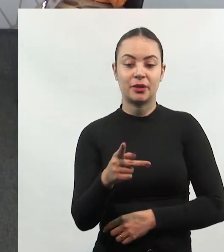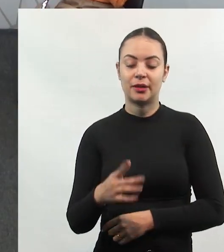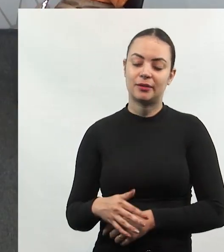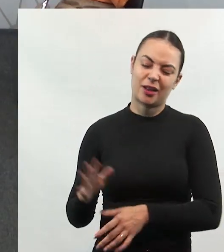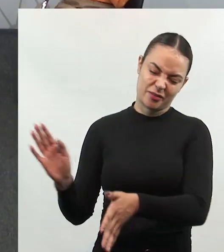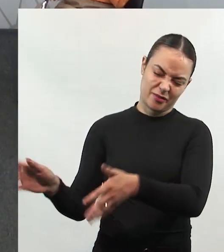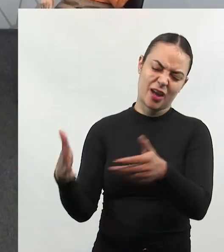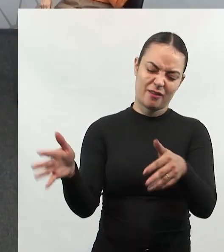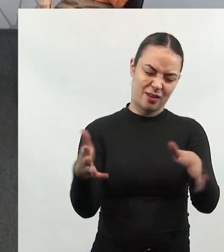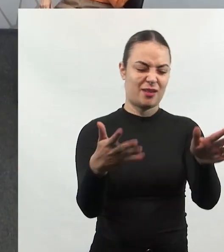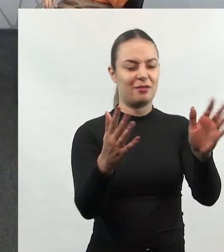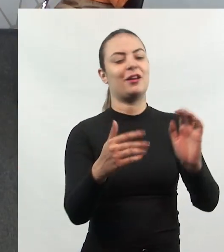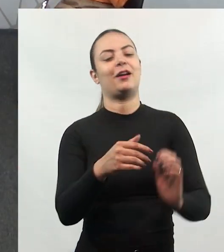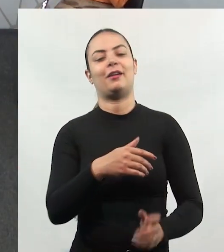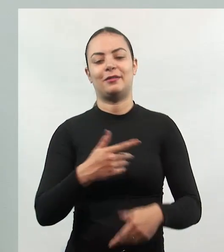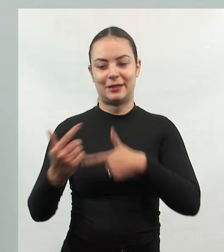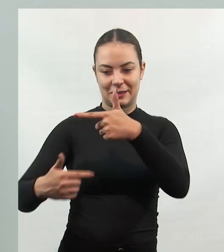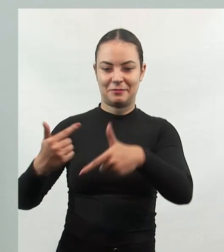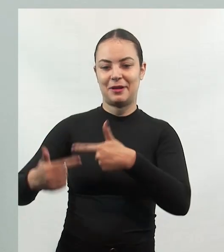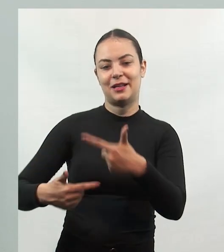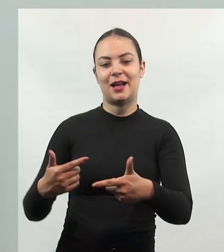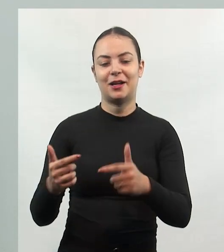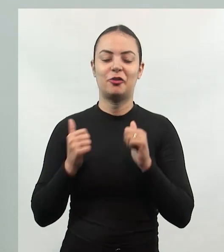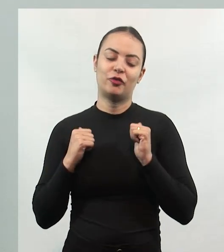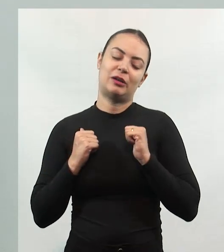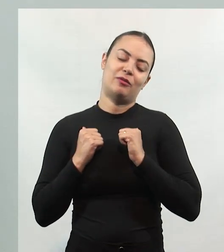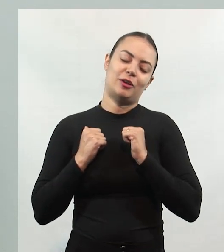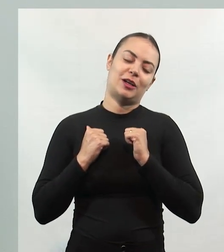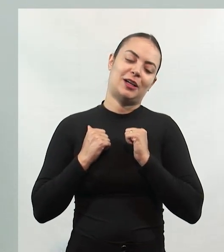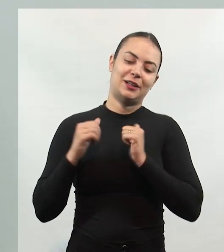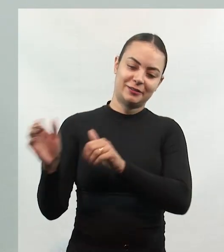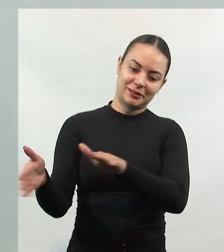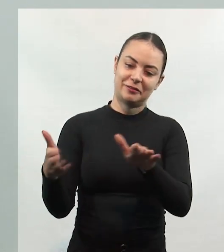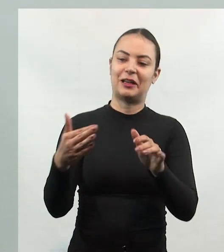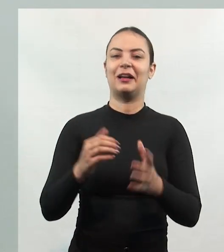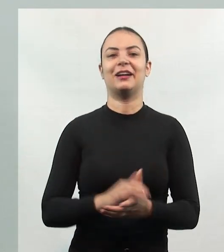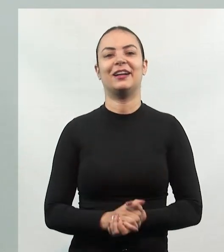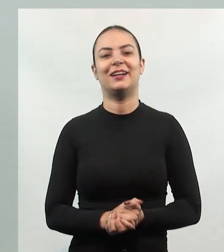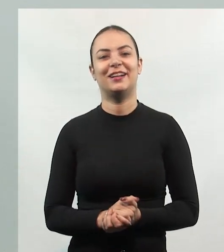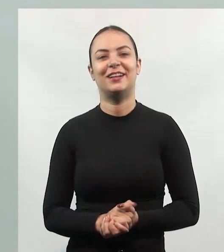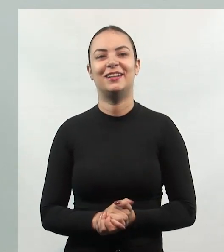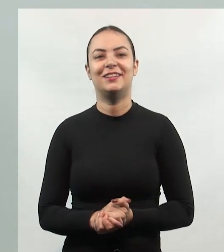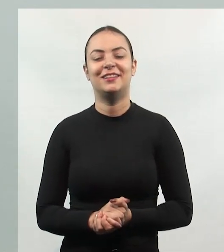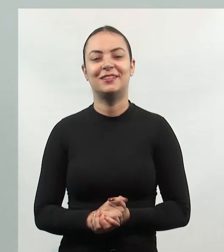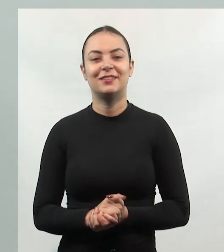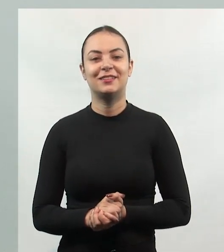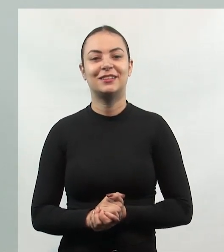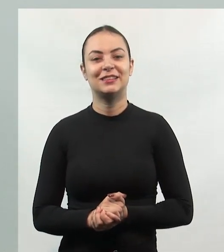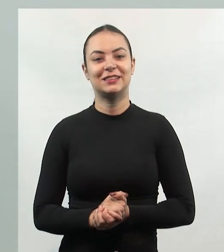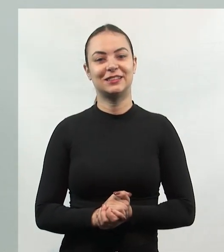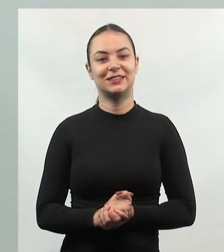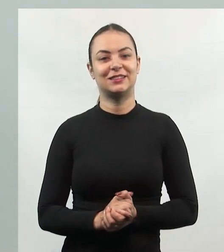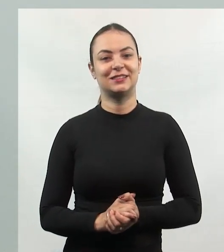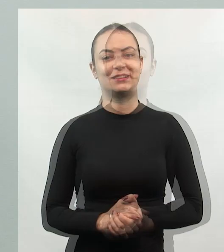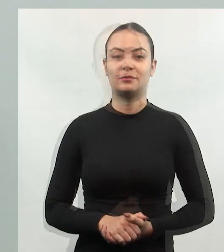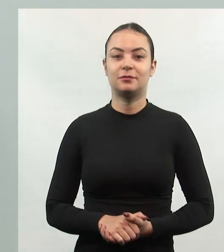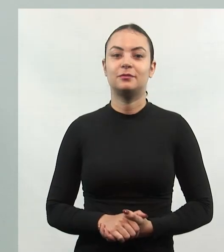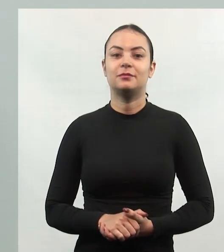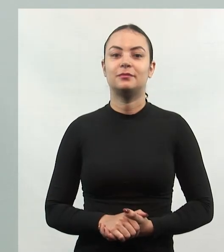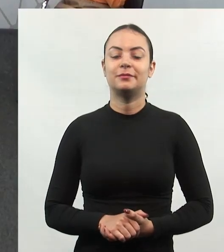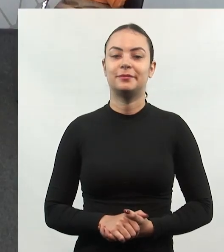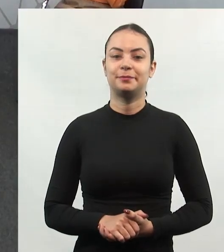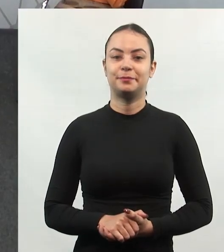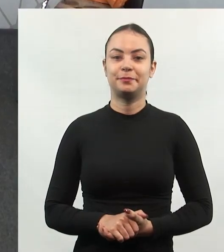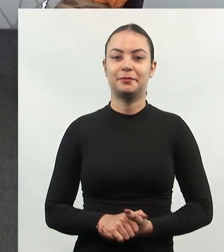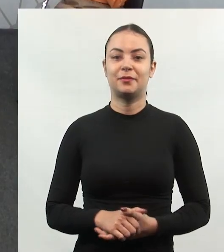professora Lourdes, professora linda Lourdes, lá do Juscelino Kubitschek. E aí fui ajudar a criança no processo de